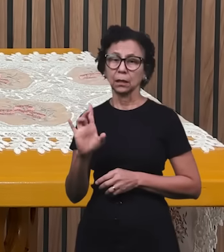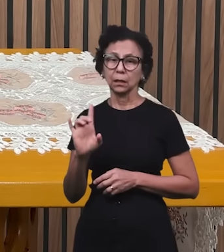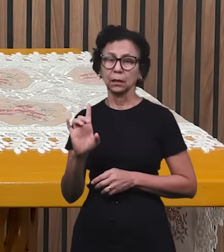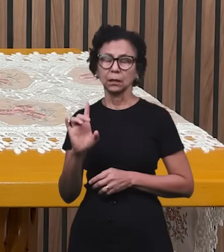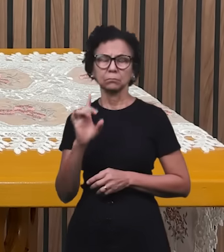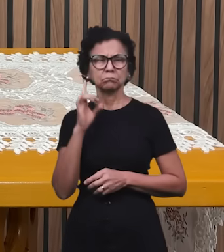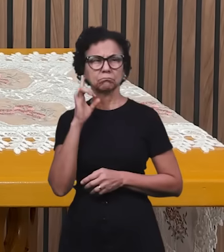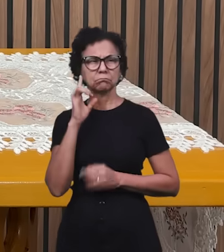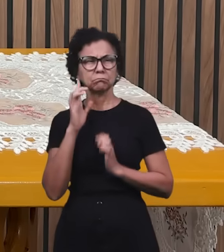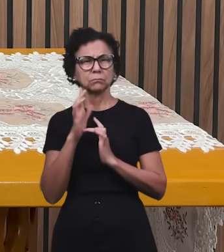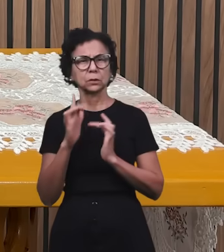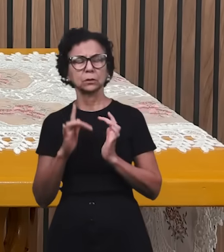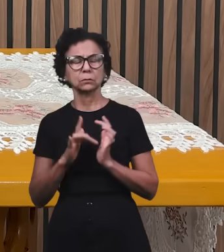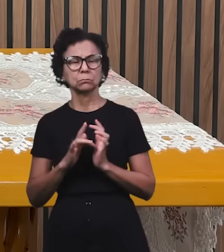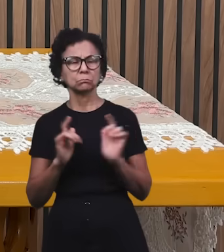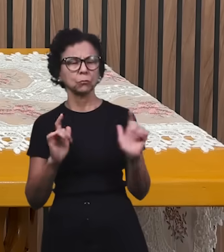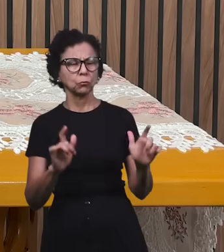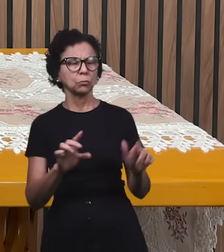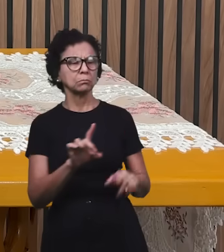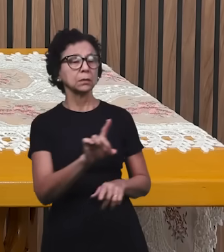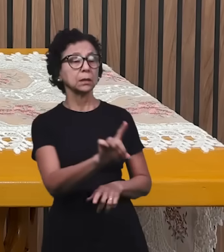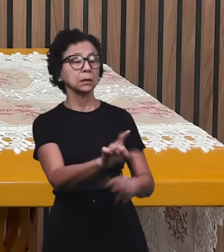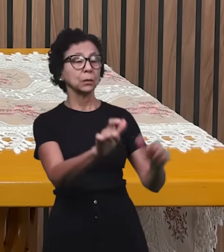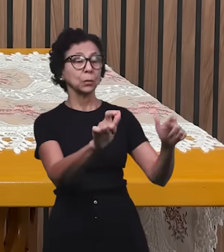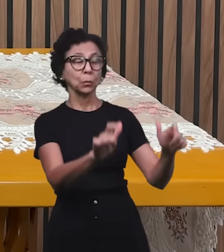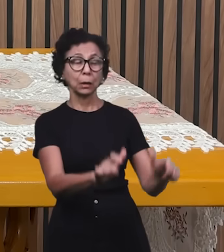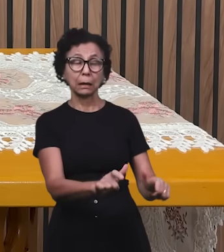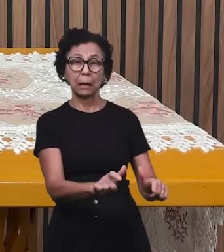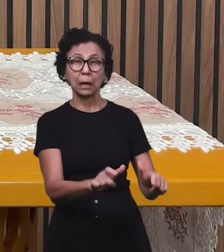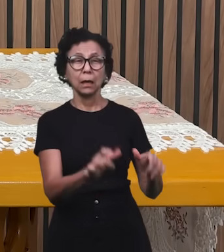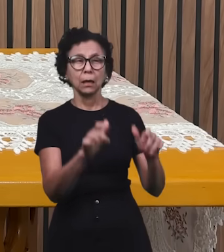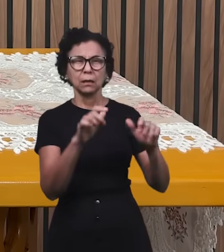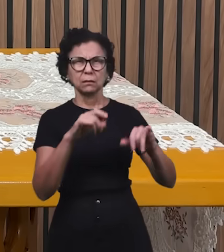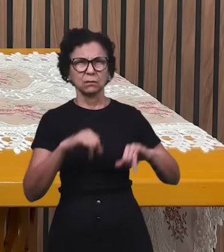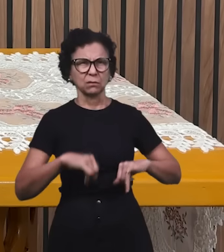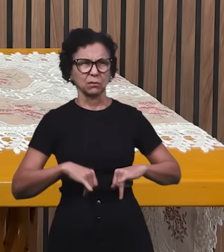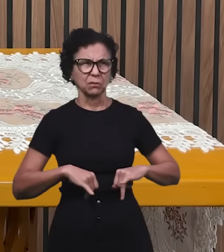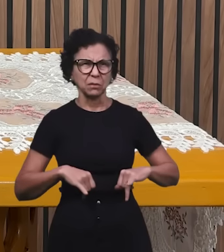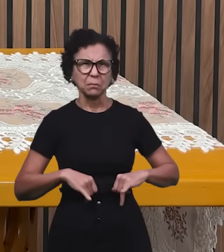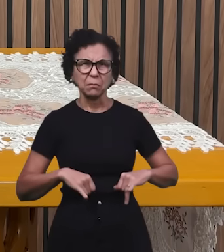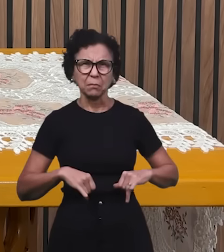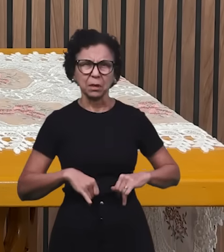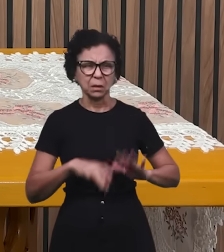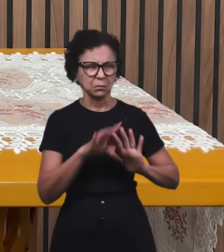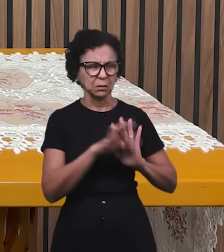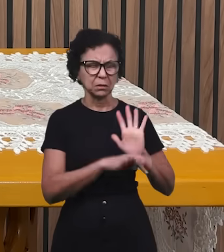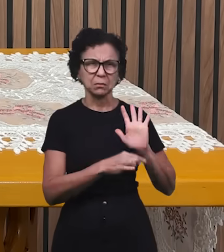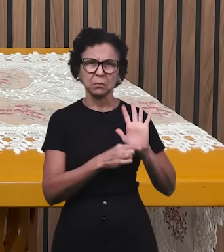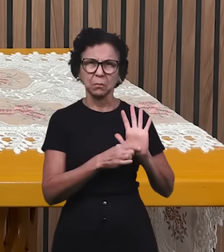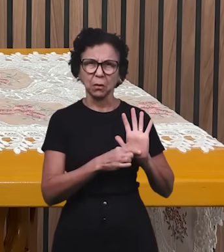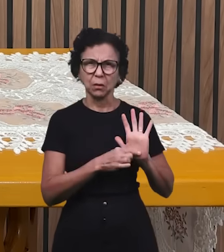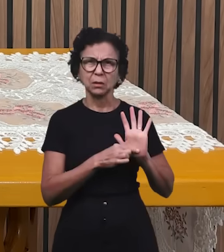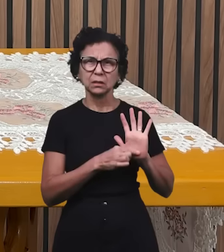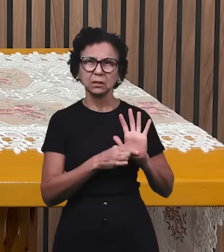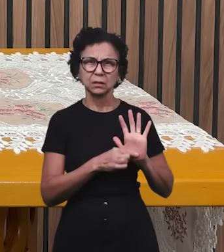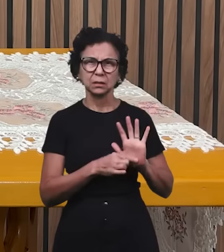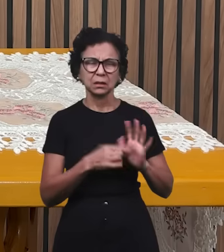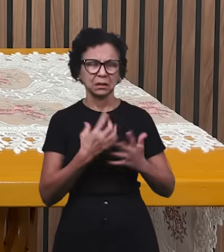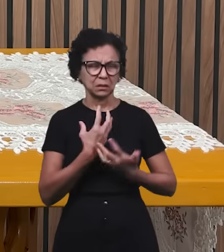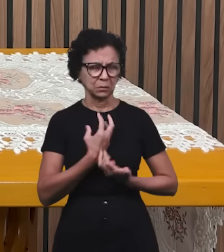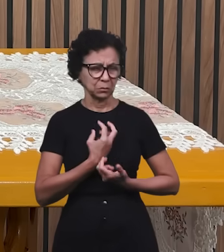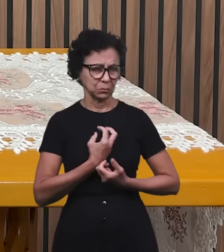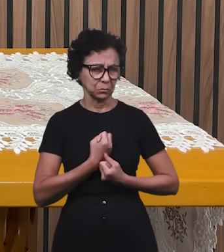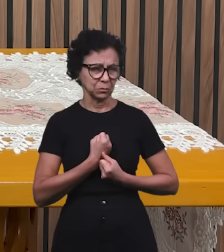esse lugar, um lugar tenebroso, um lugar de dores, um lugar de angústia. Mas